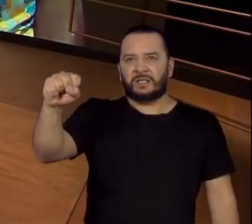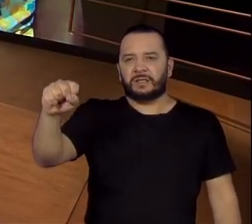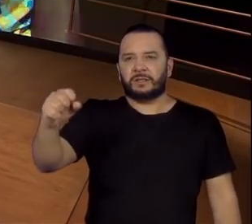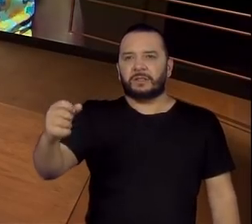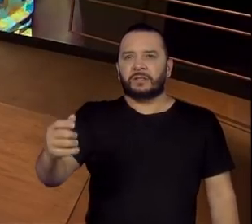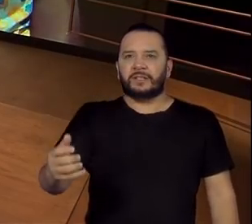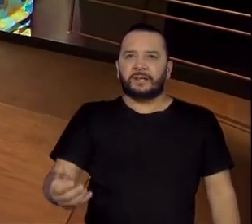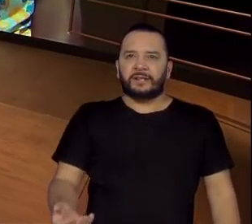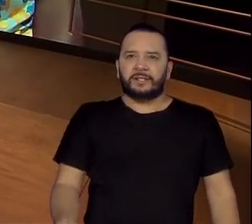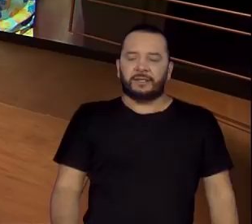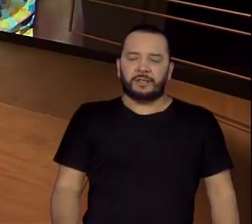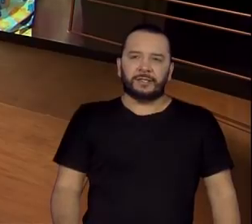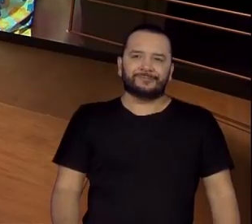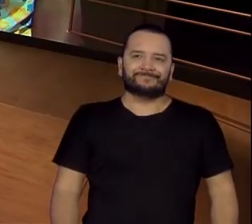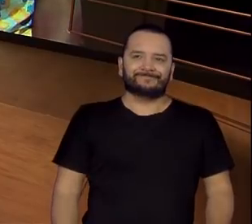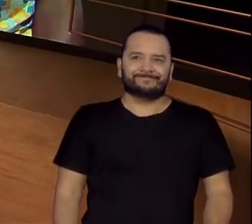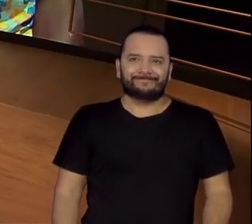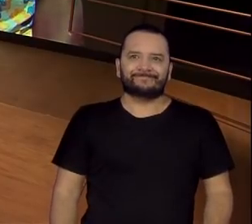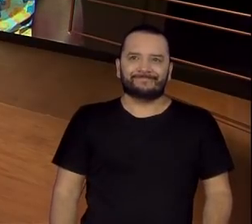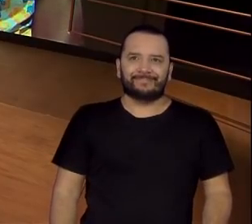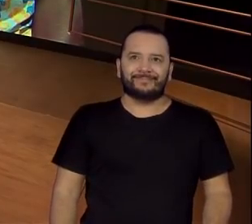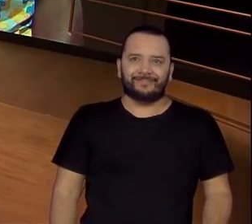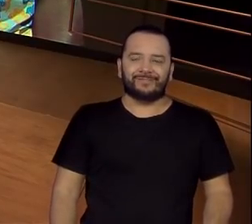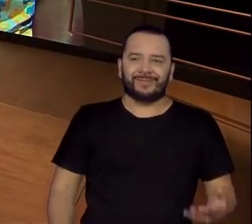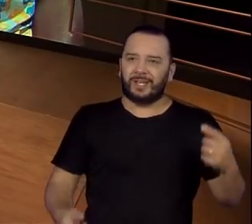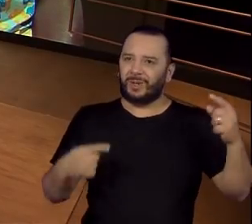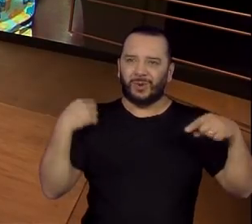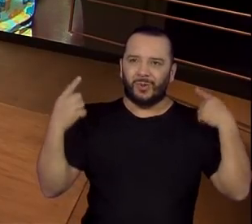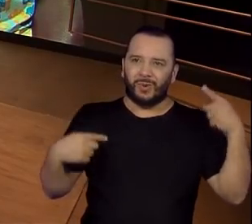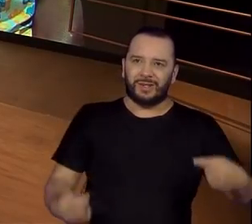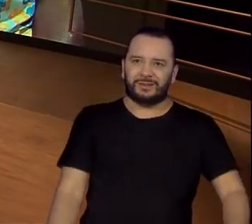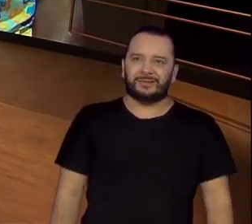E aí, que loucura, né?